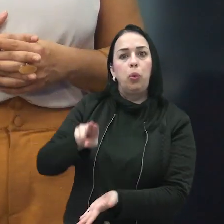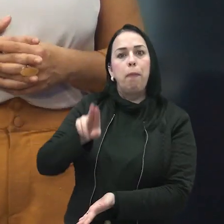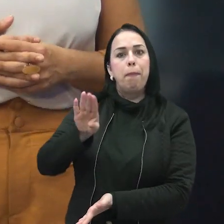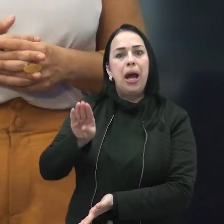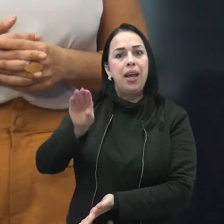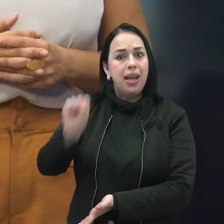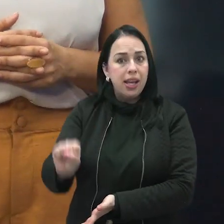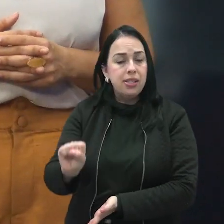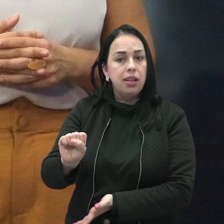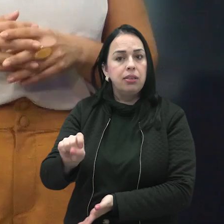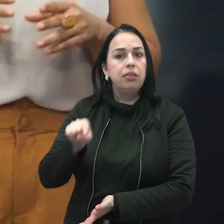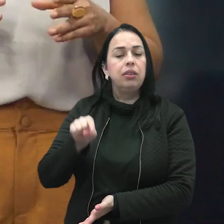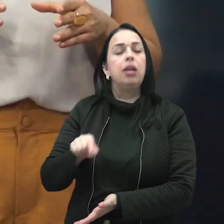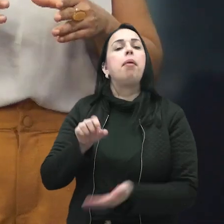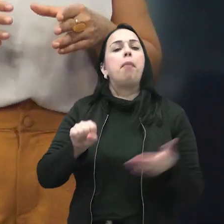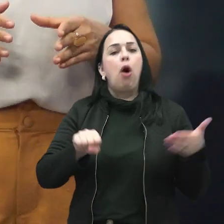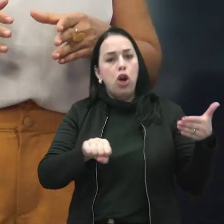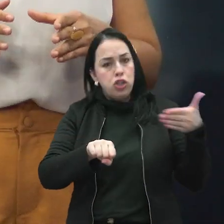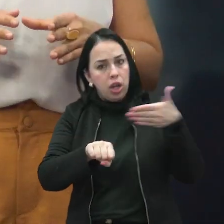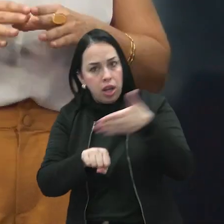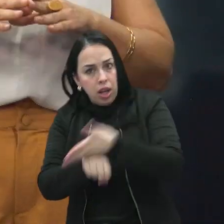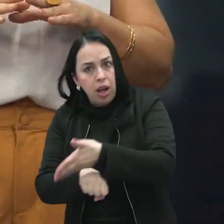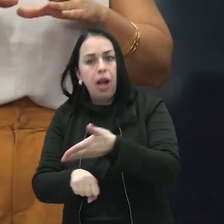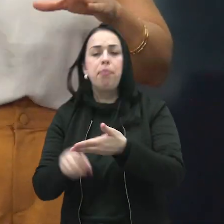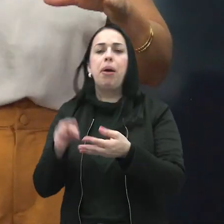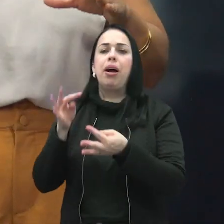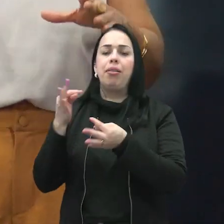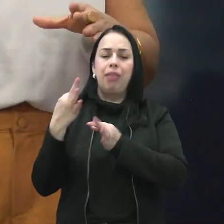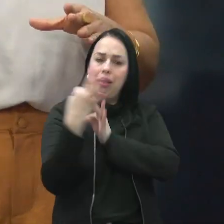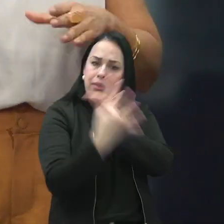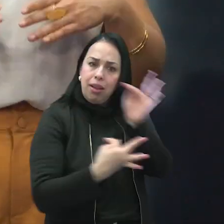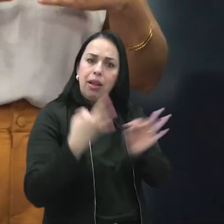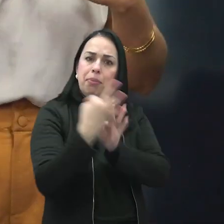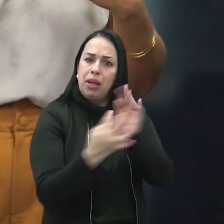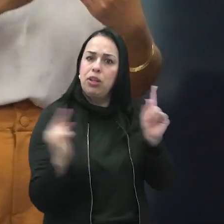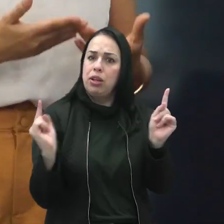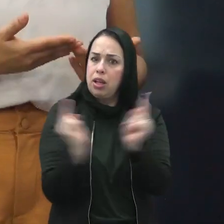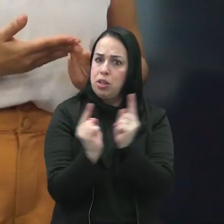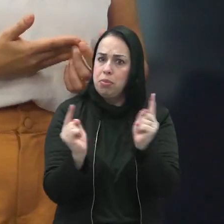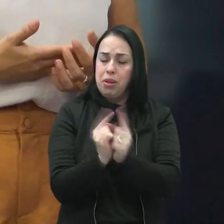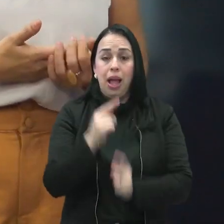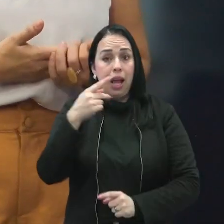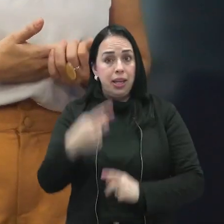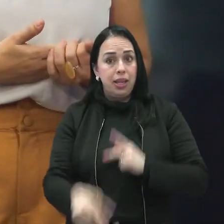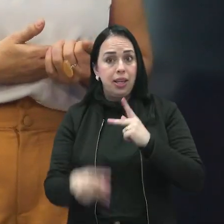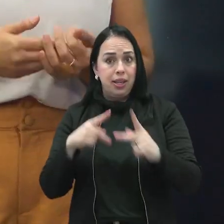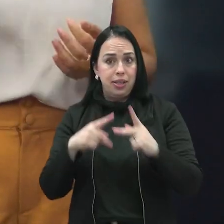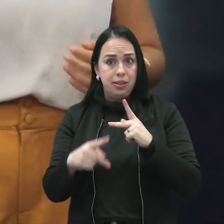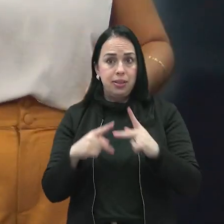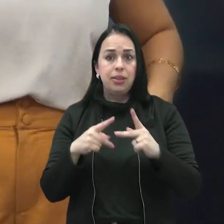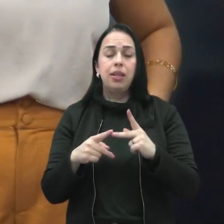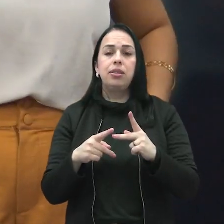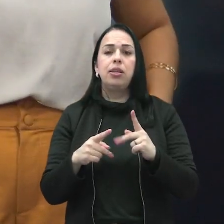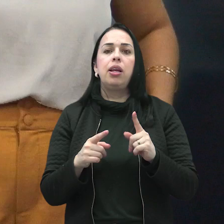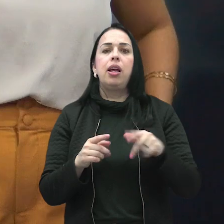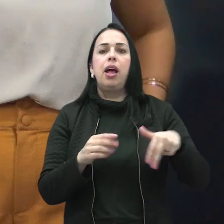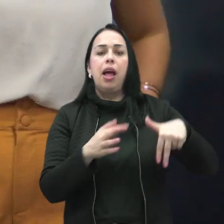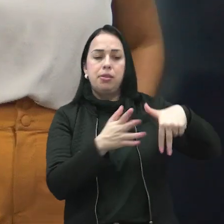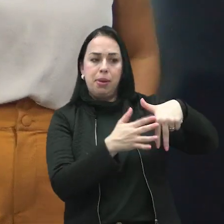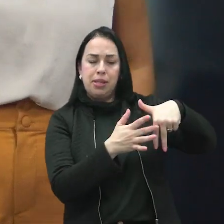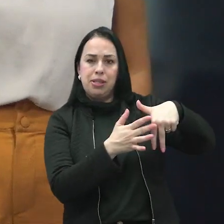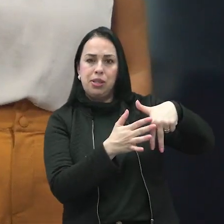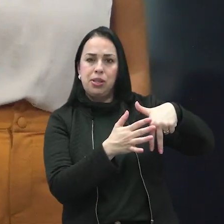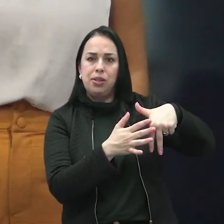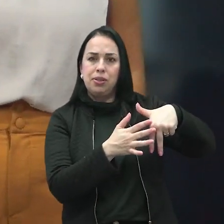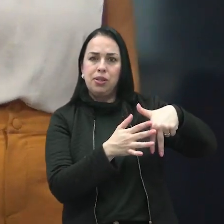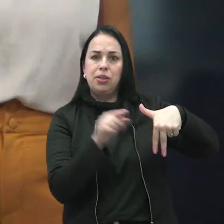unidades básicas de saúde aqui do município são a porta de entrada e oferecem atendimento. Aqui na cidade também,